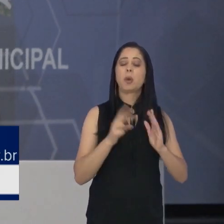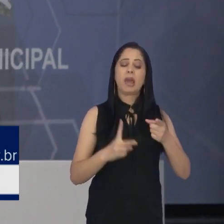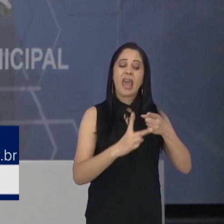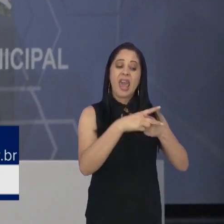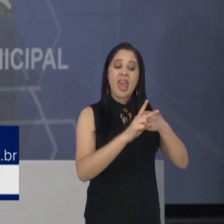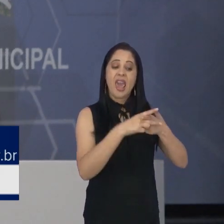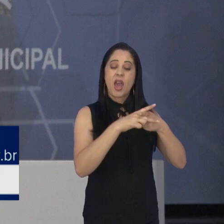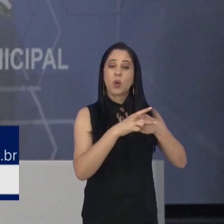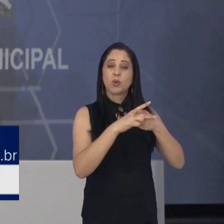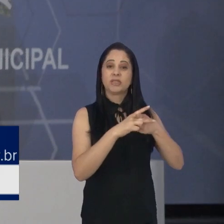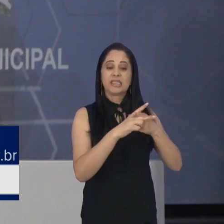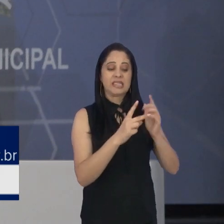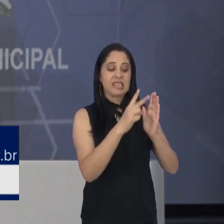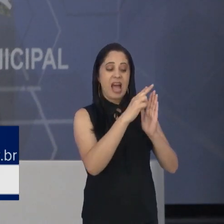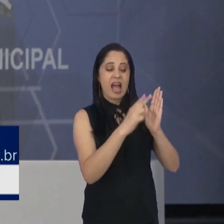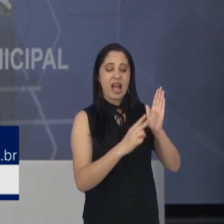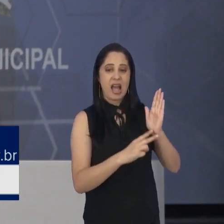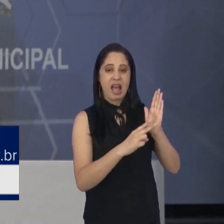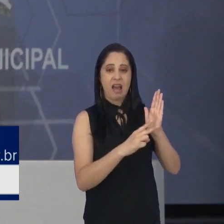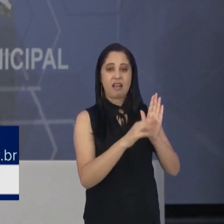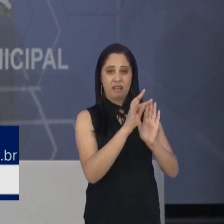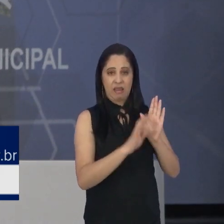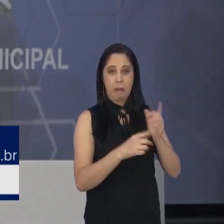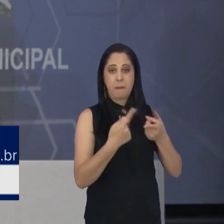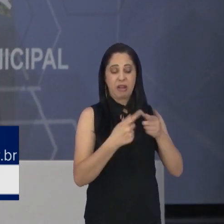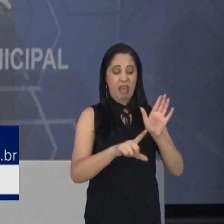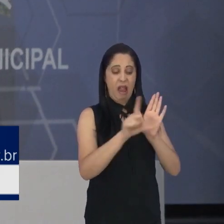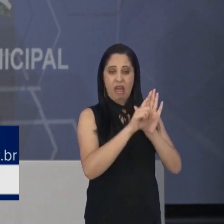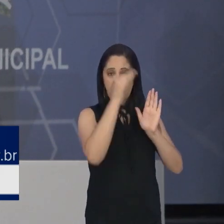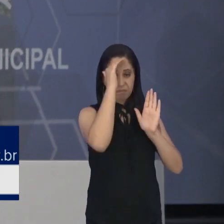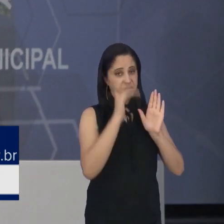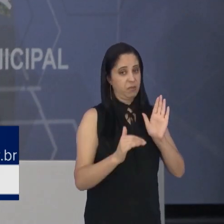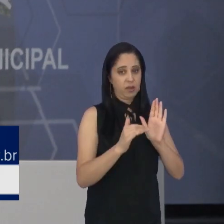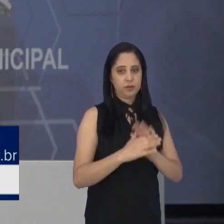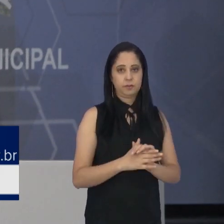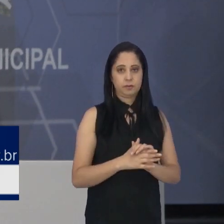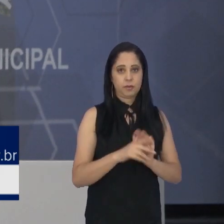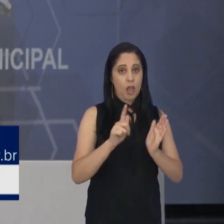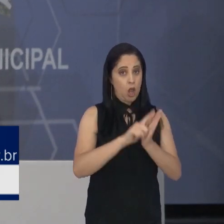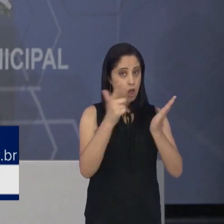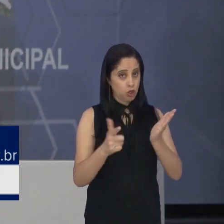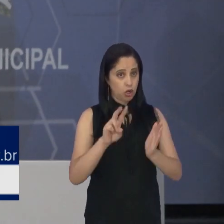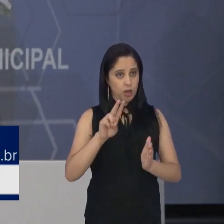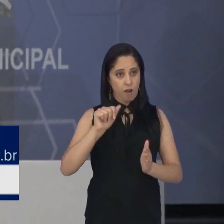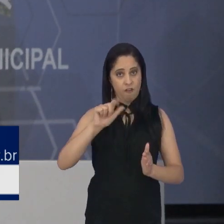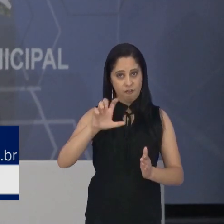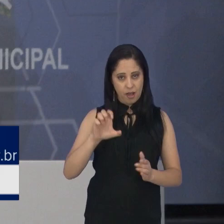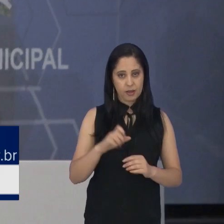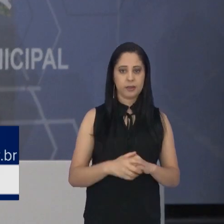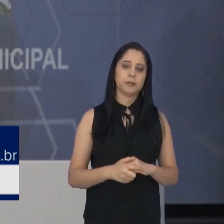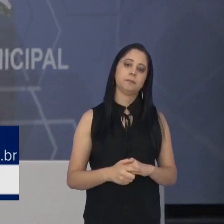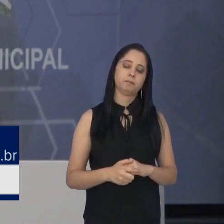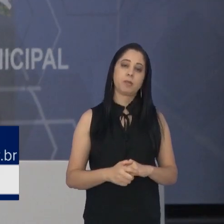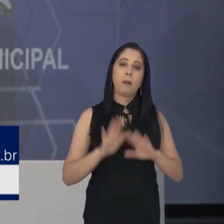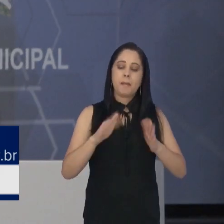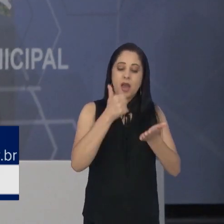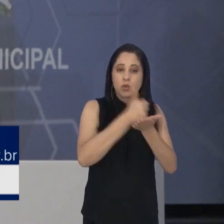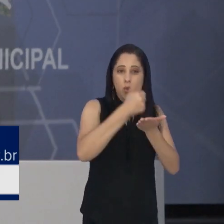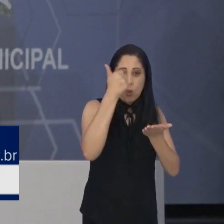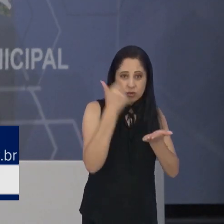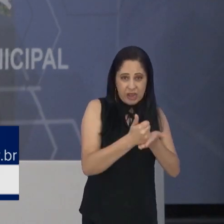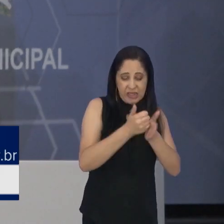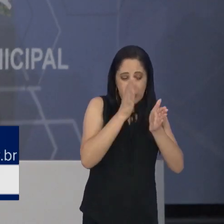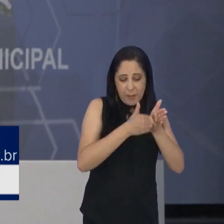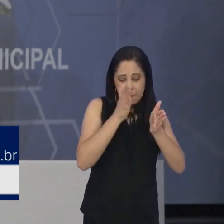de vícios em atos ilegais, matéria de jornal Vale. A prorrogação dos contratos do transporte